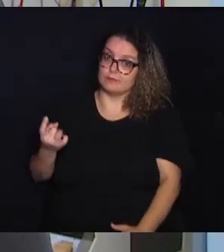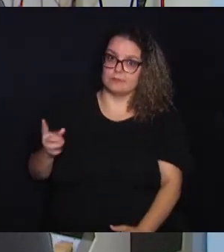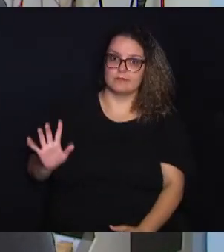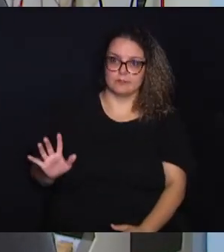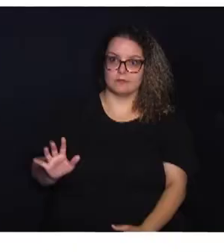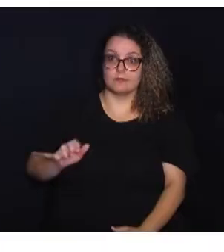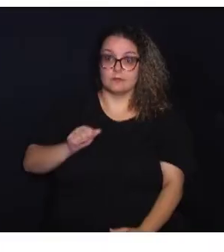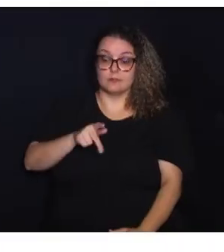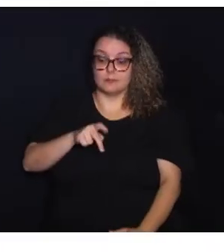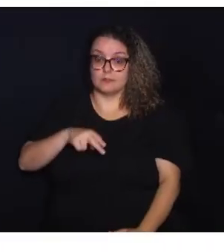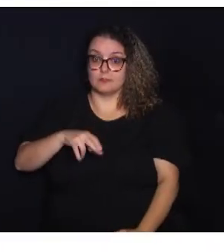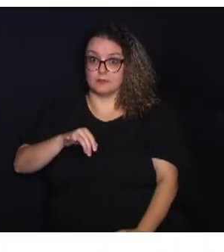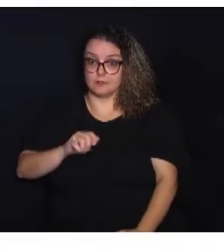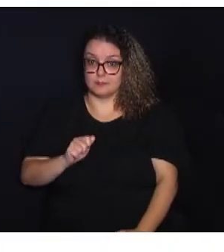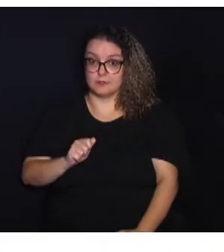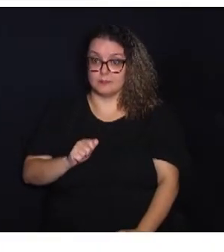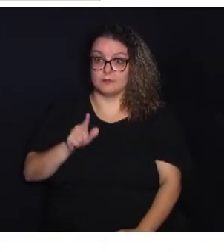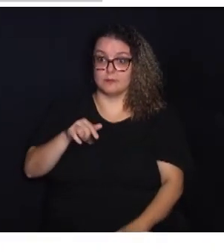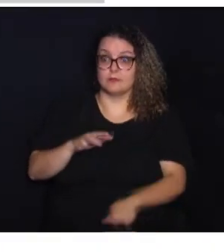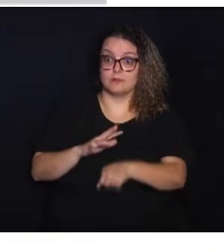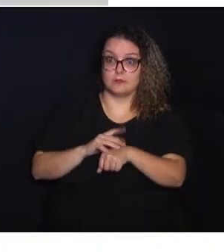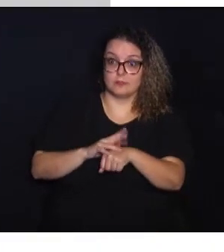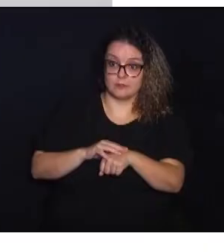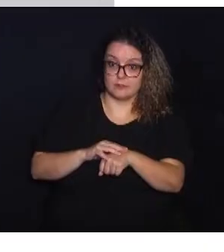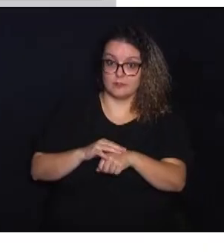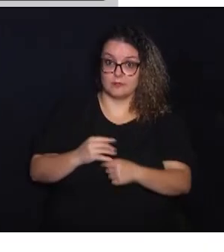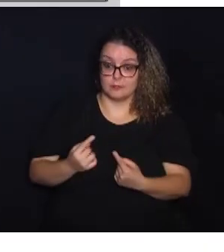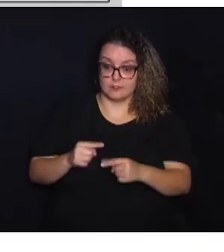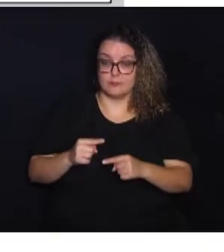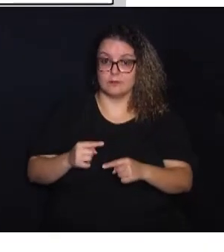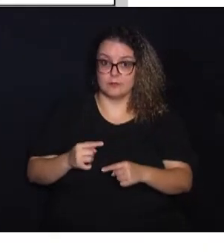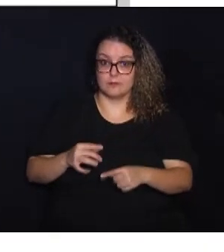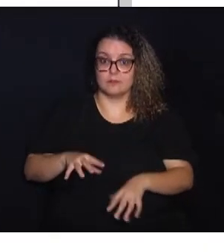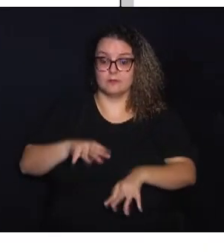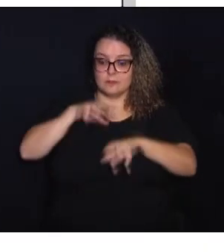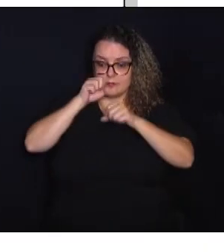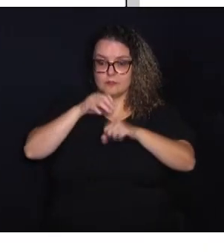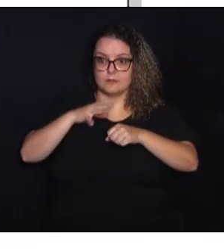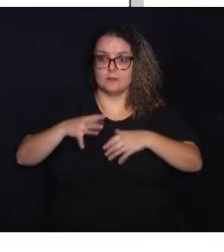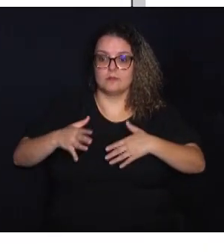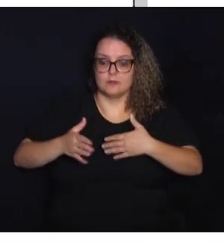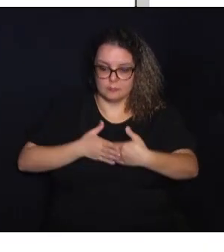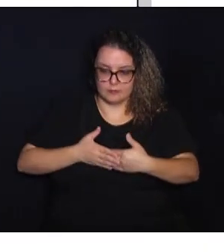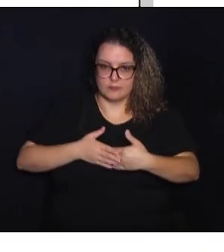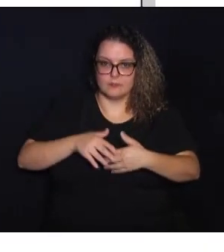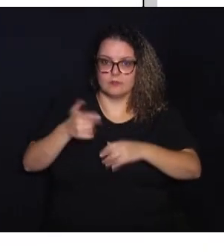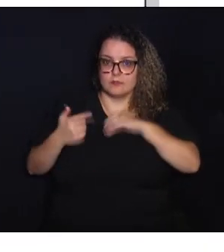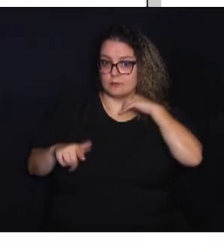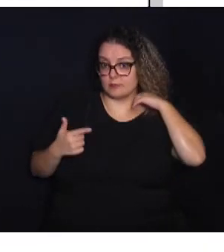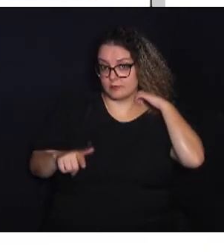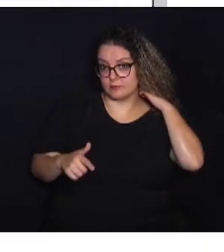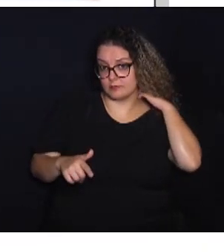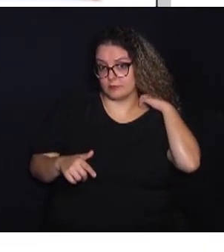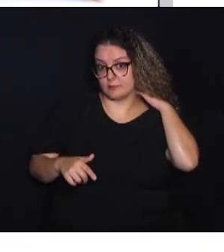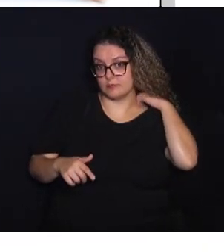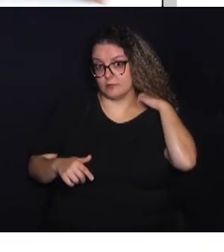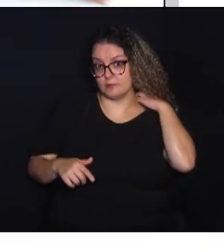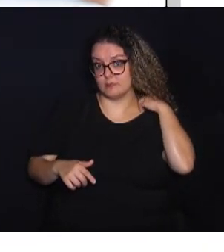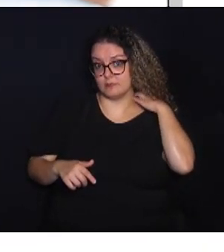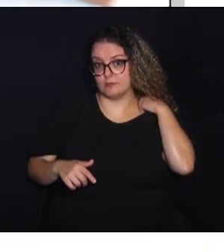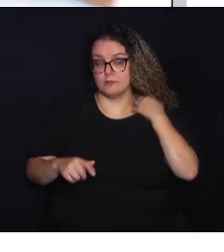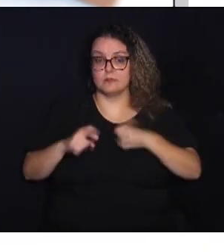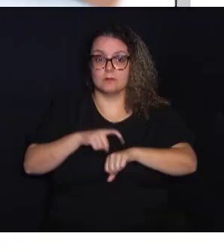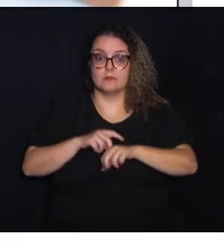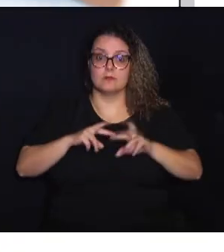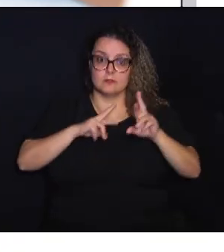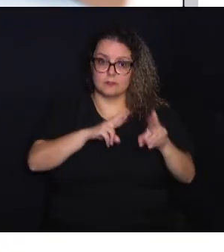vai ser um só. A apneia do sono é uma doença que provoca a interrupção da respiração repetidamente durante o